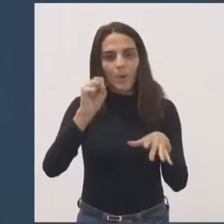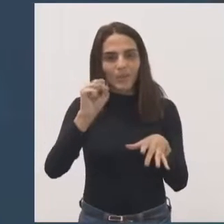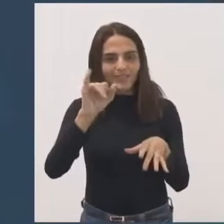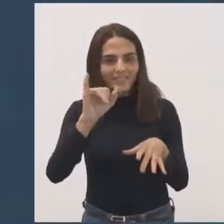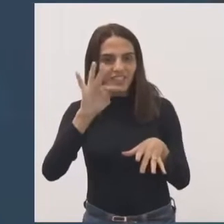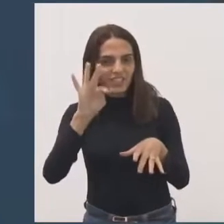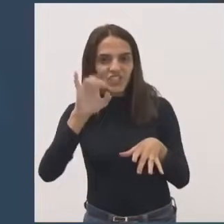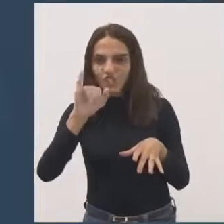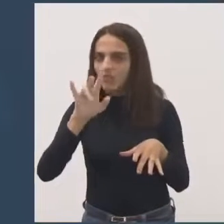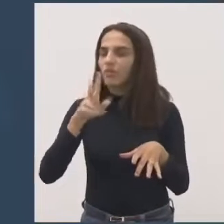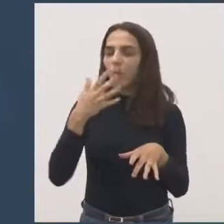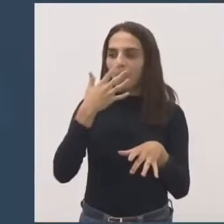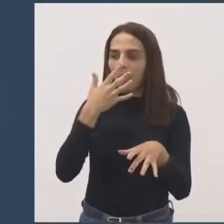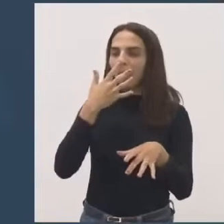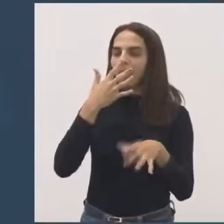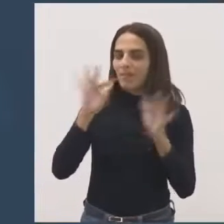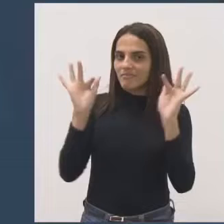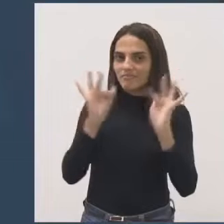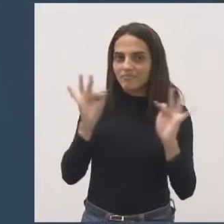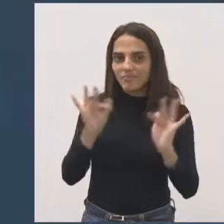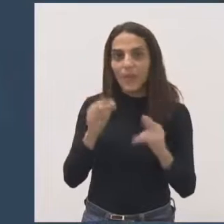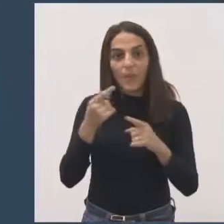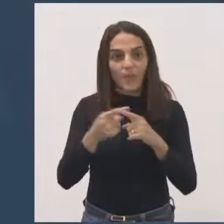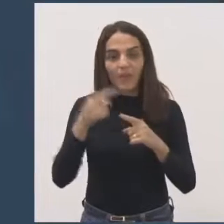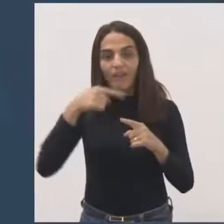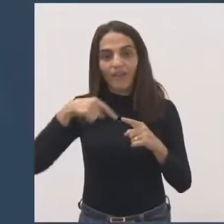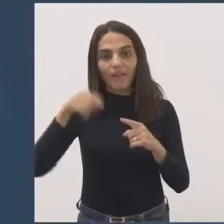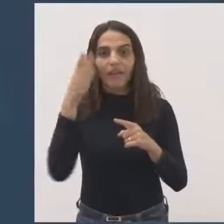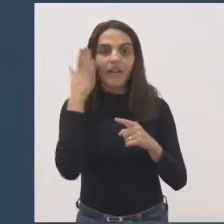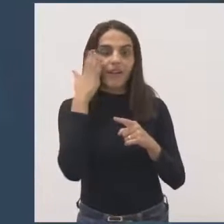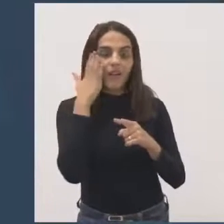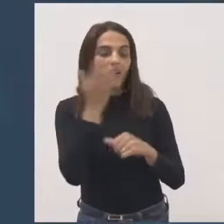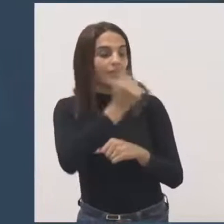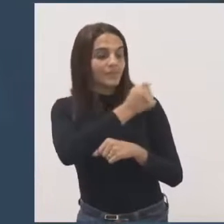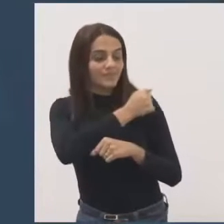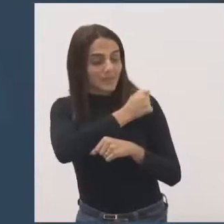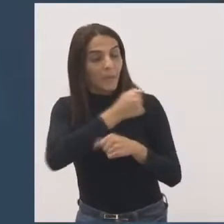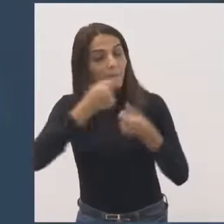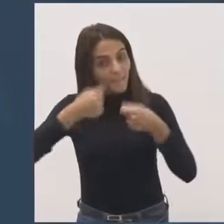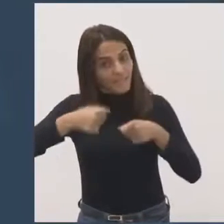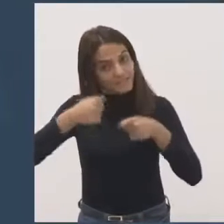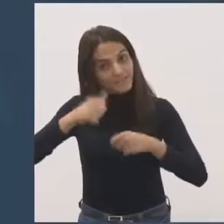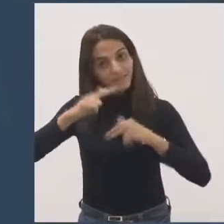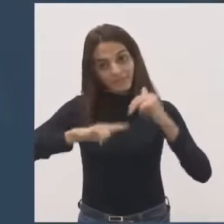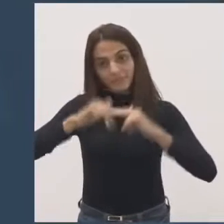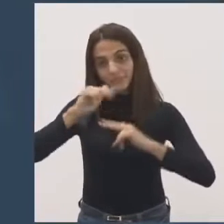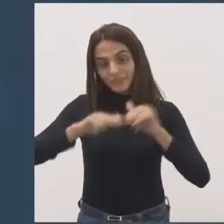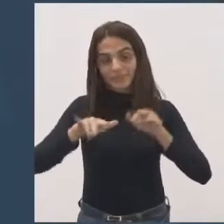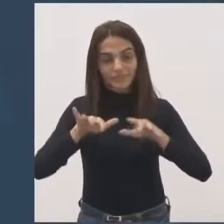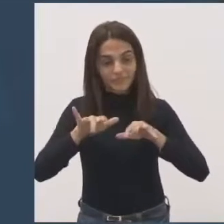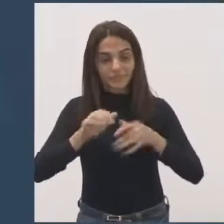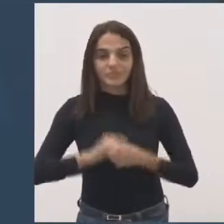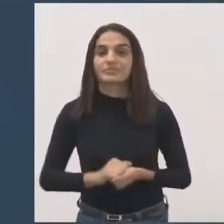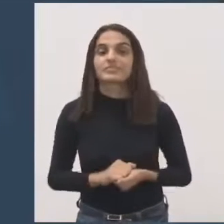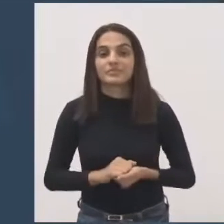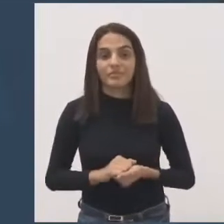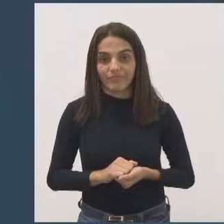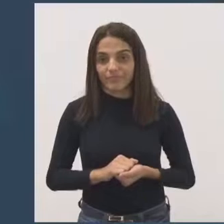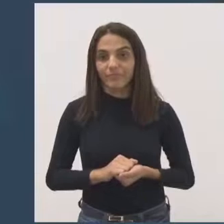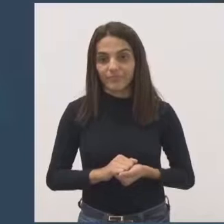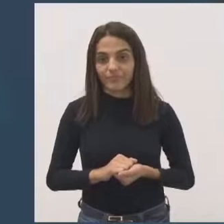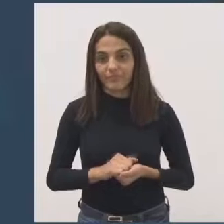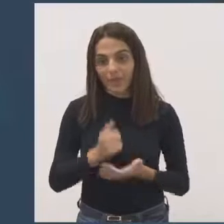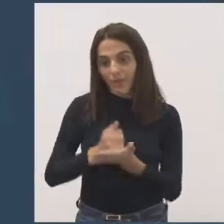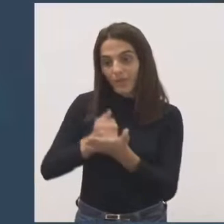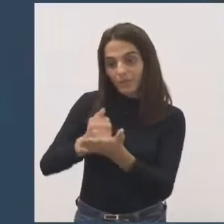Eu particularmente fico muito feliz, porque a gente sabe quantos alunos precisam desses equipamentos, entendeu? E quanto auxilia eles para fazer todas